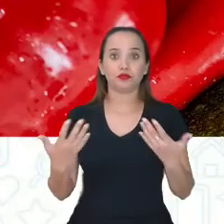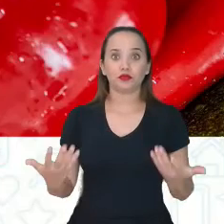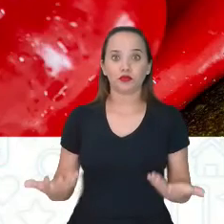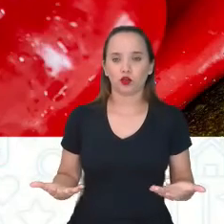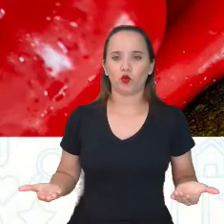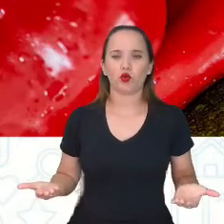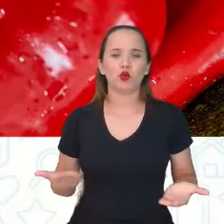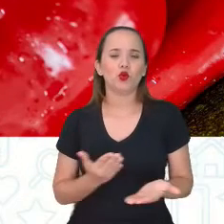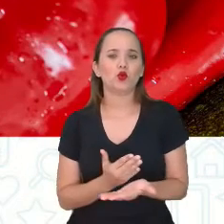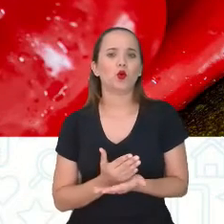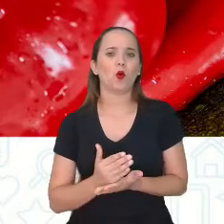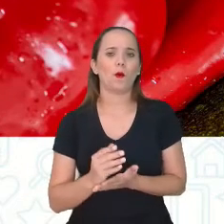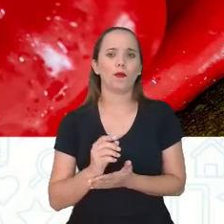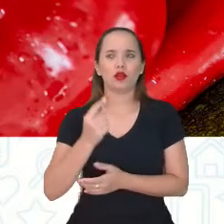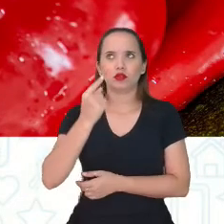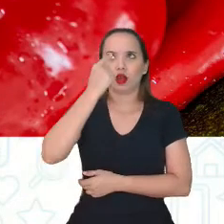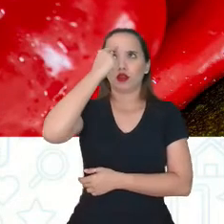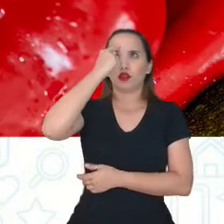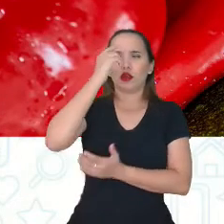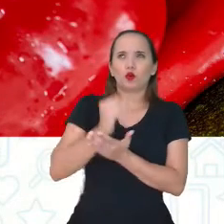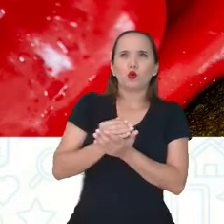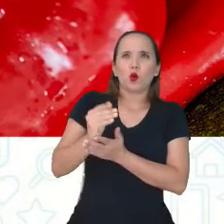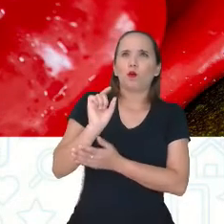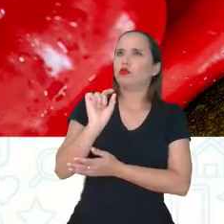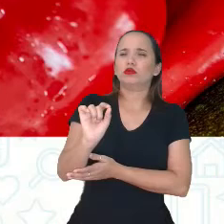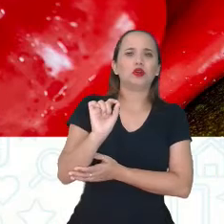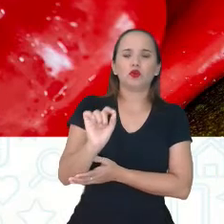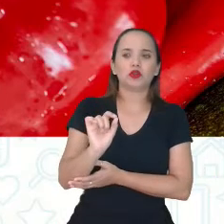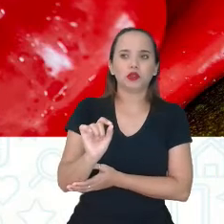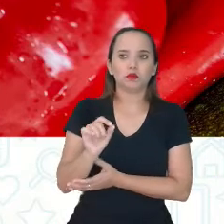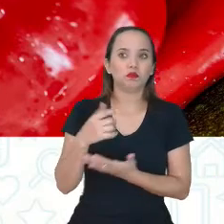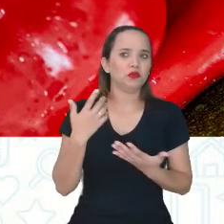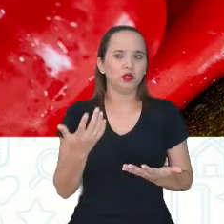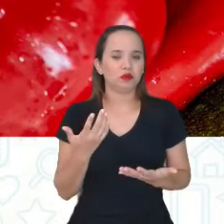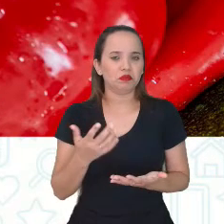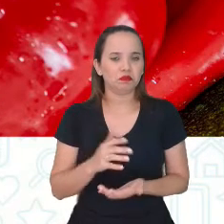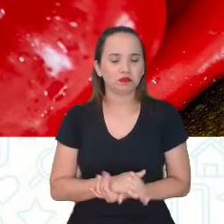ideia inicial, qual era, né? E aí, professores, né?